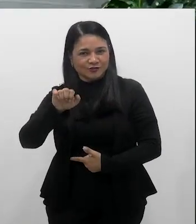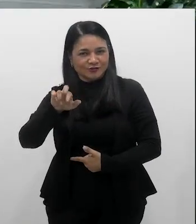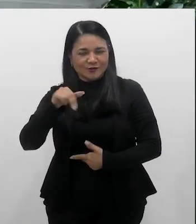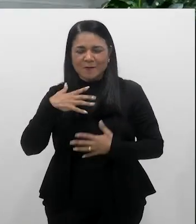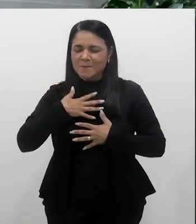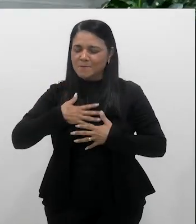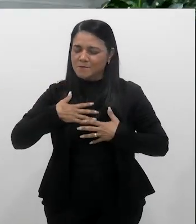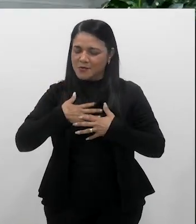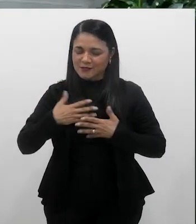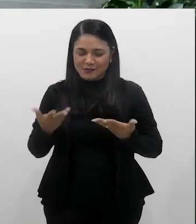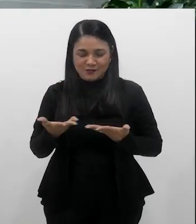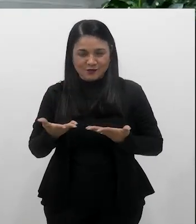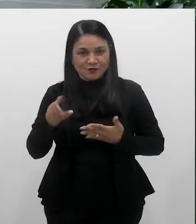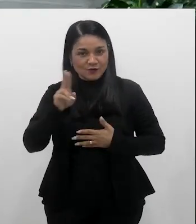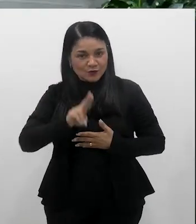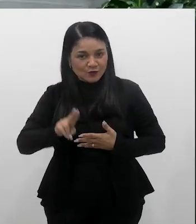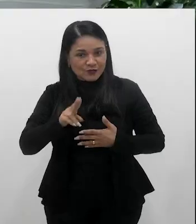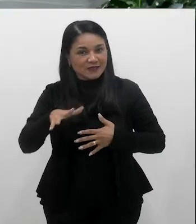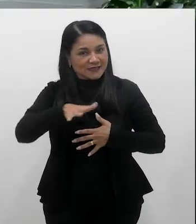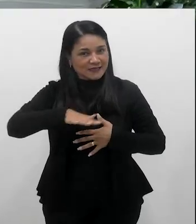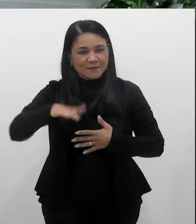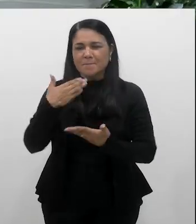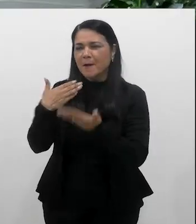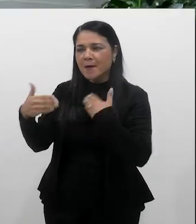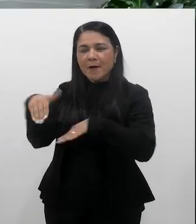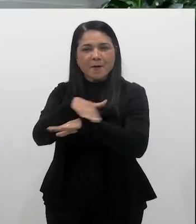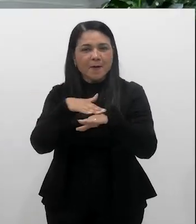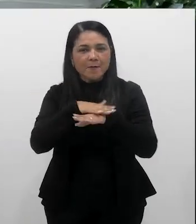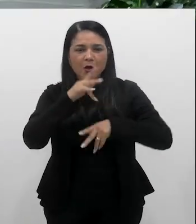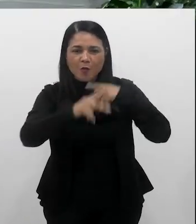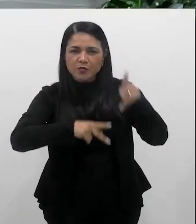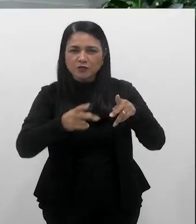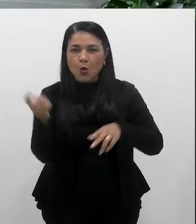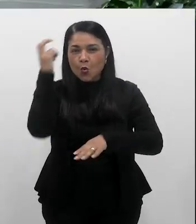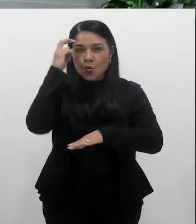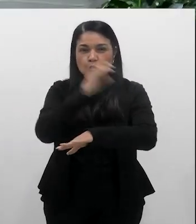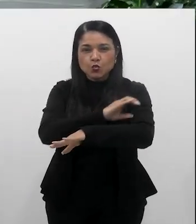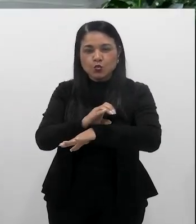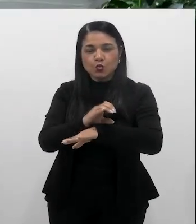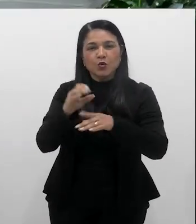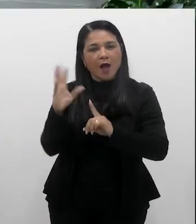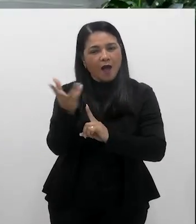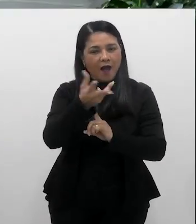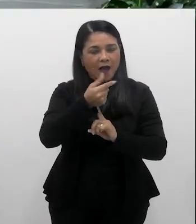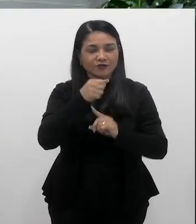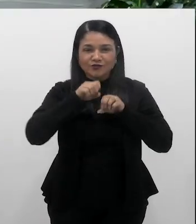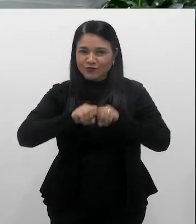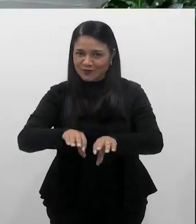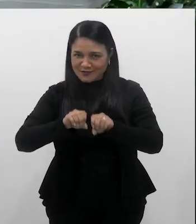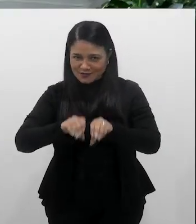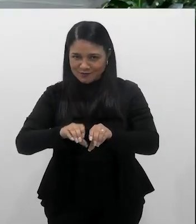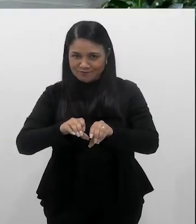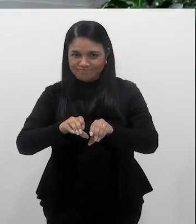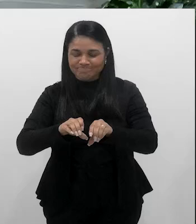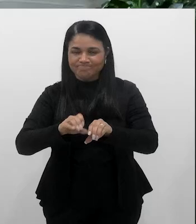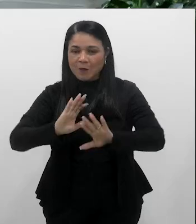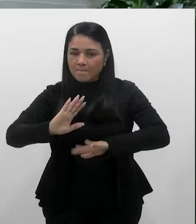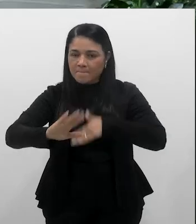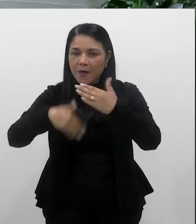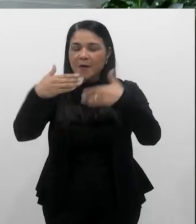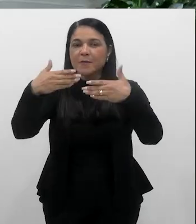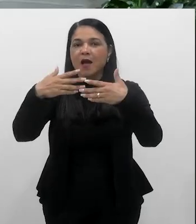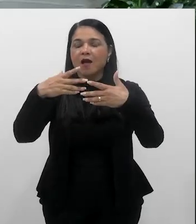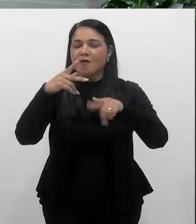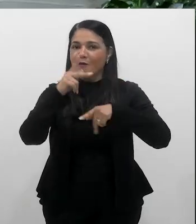esse espaço democrático que conversa com a população sobre cultura, arte e educação, que